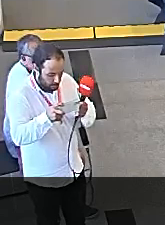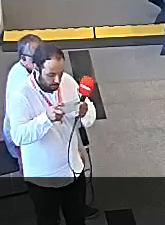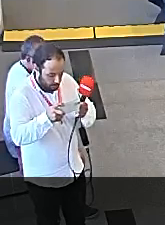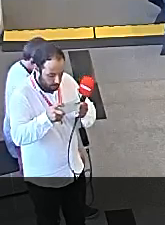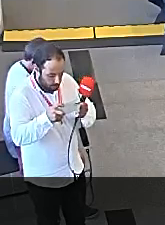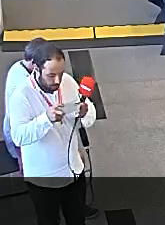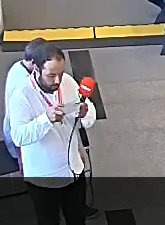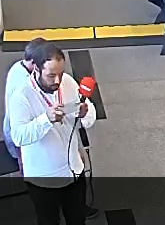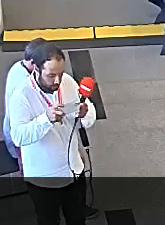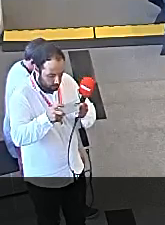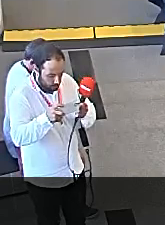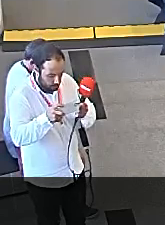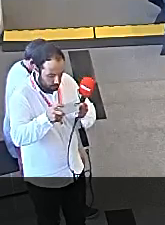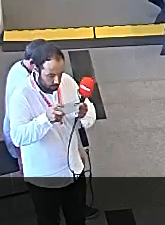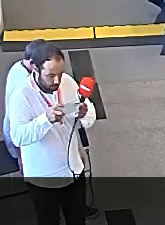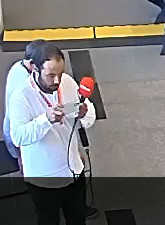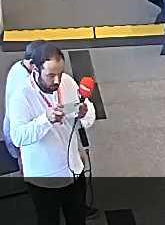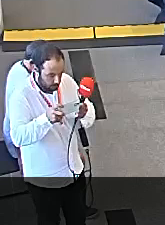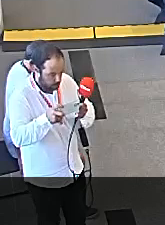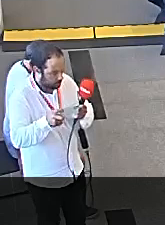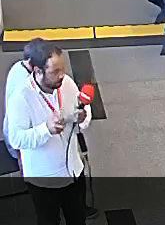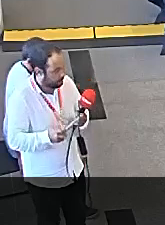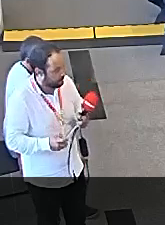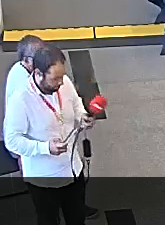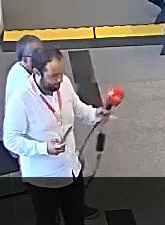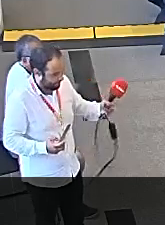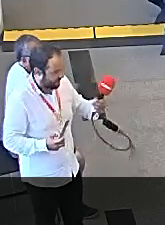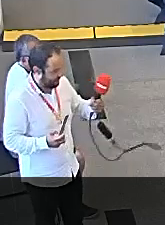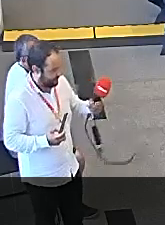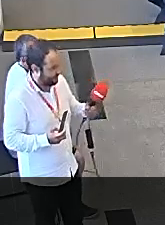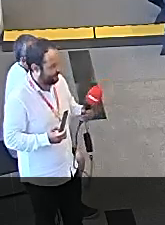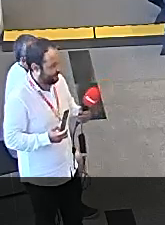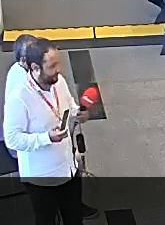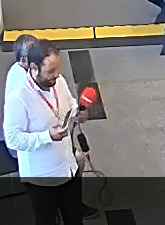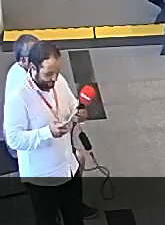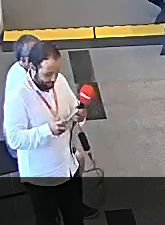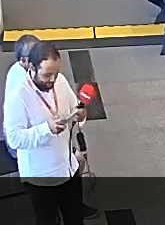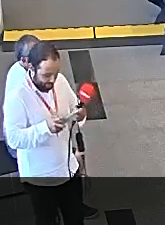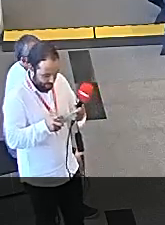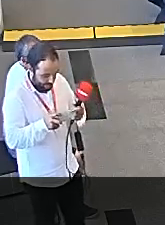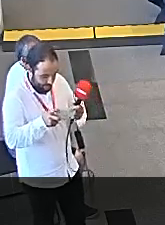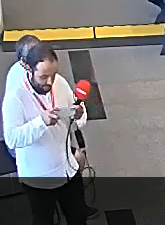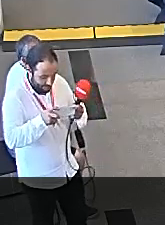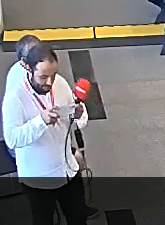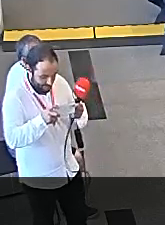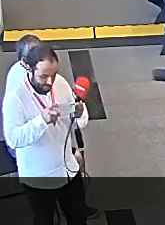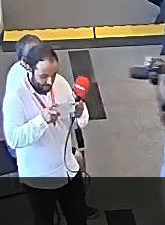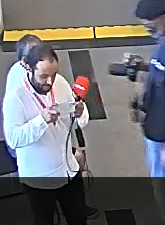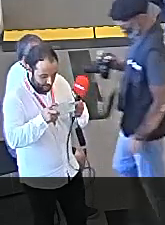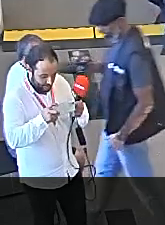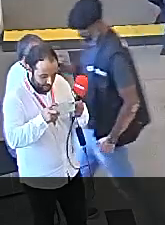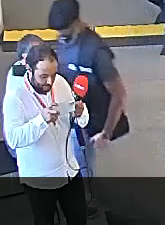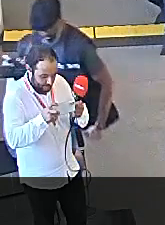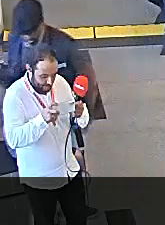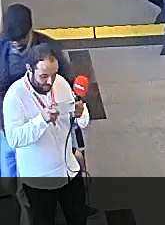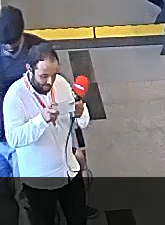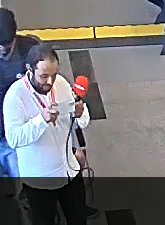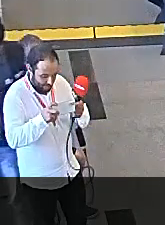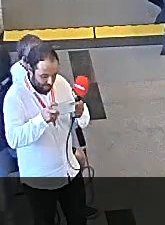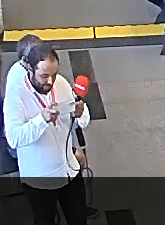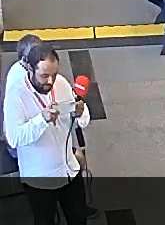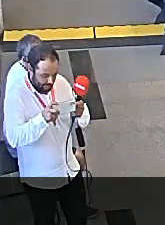de janeiro de 2014, que assegura ao idoso e à pessoa com deficiência que menciona a